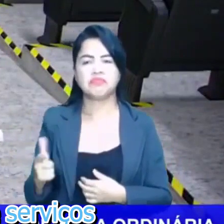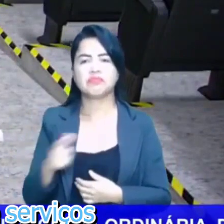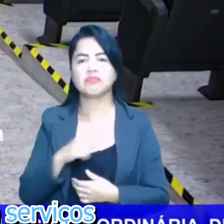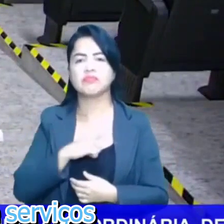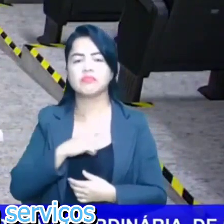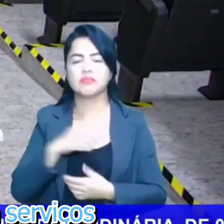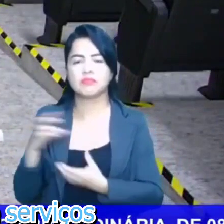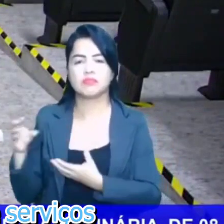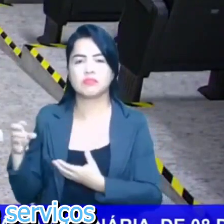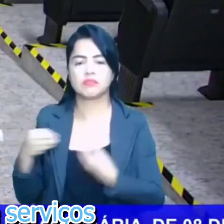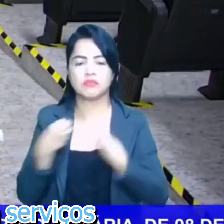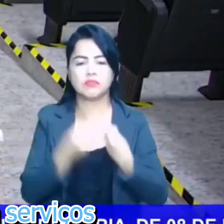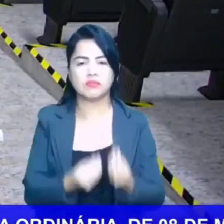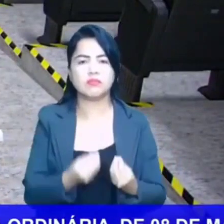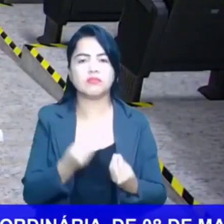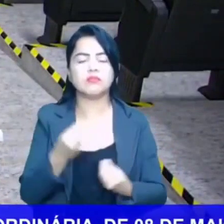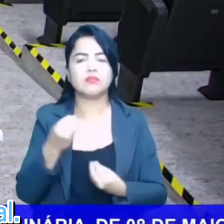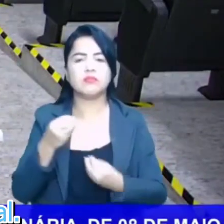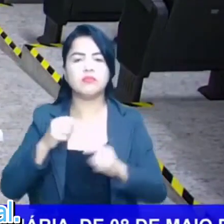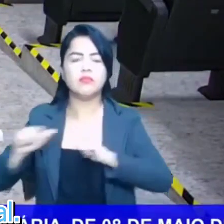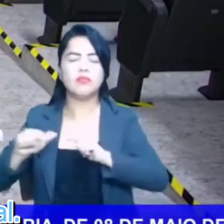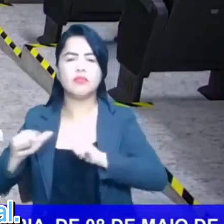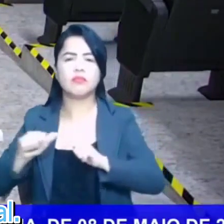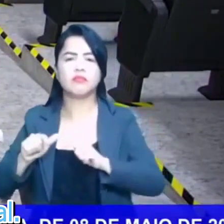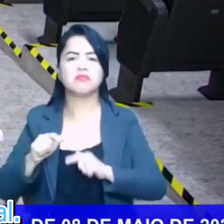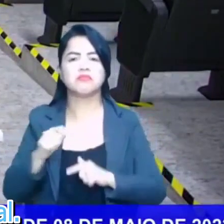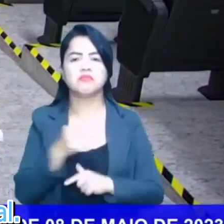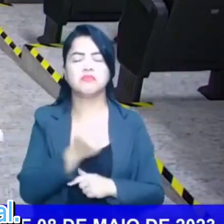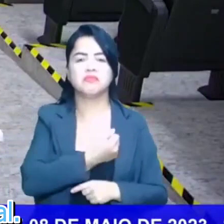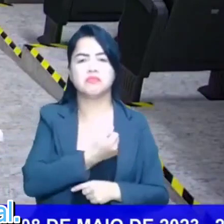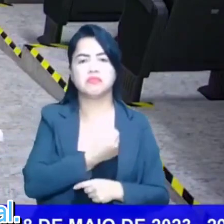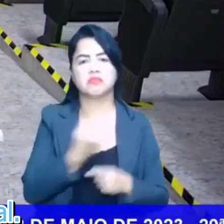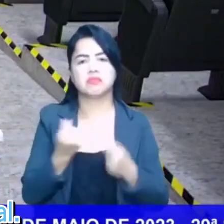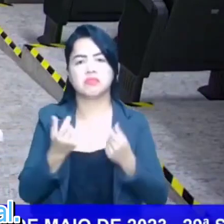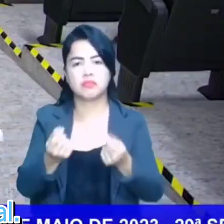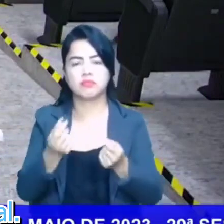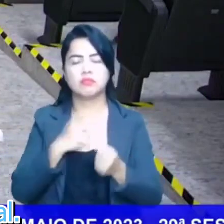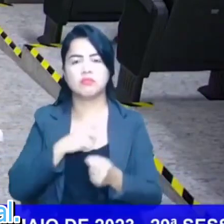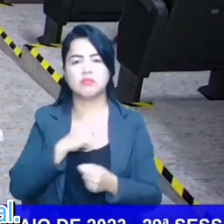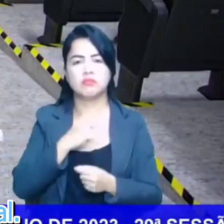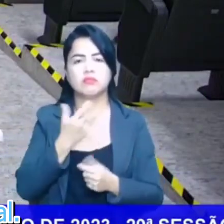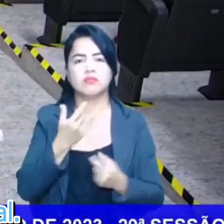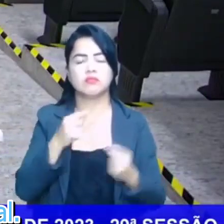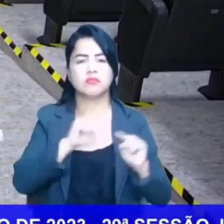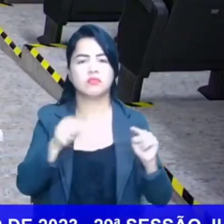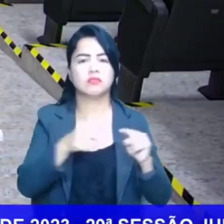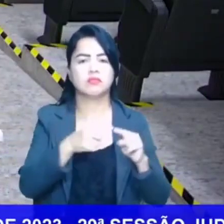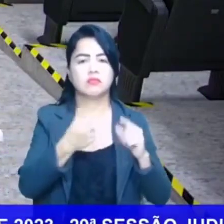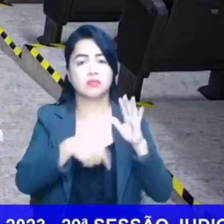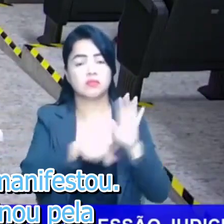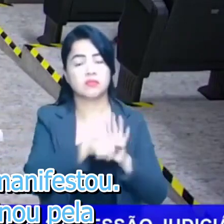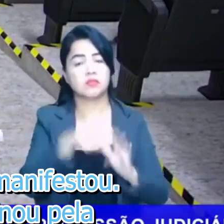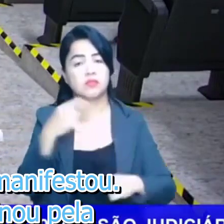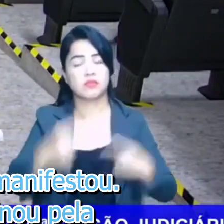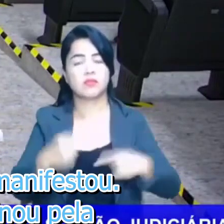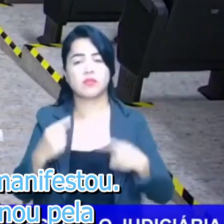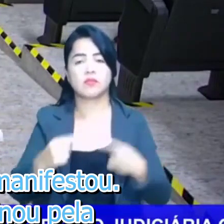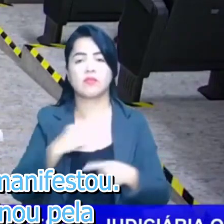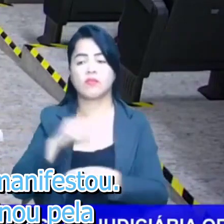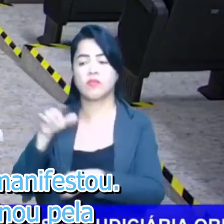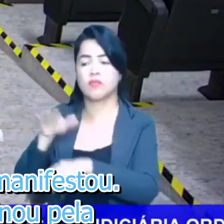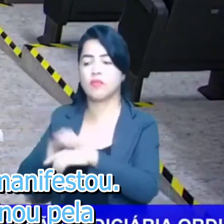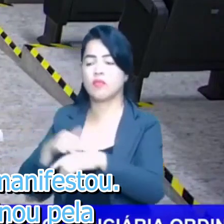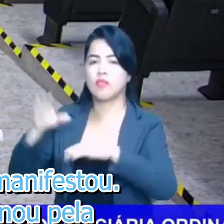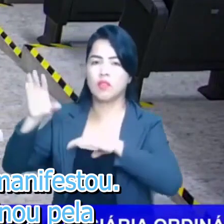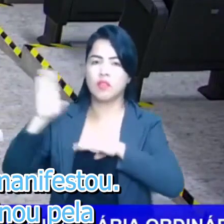constituírem doação escura, de bens e serviços imagine estimáveis em dinheiro ao plenário, nos termos da lei eleitoral, onde podemos ver todos os assentos intimada a